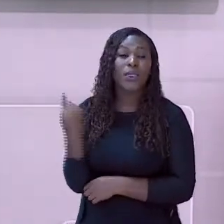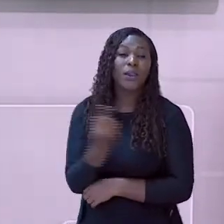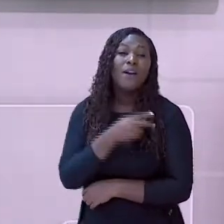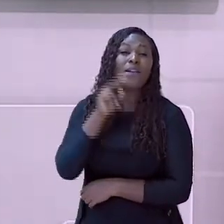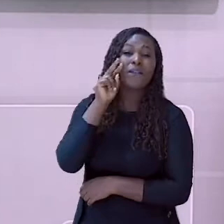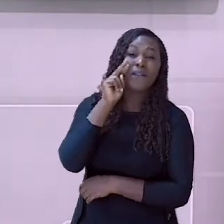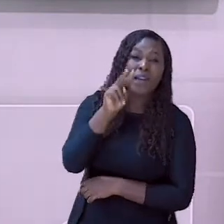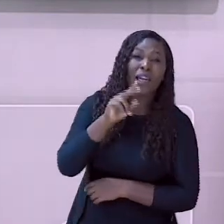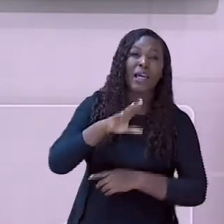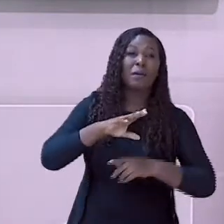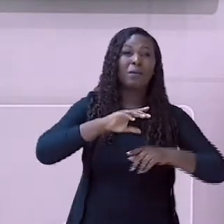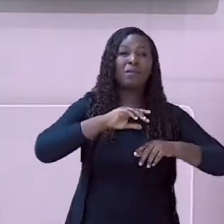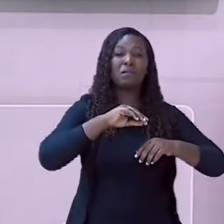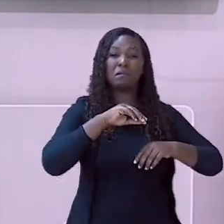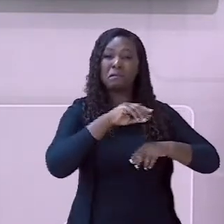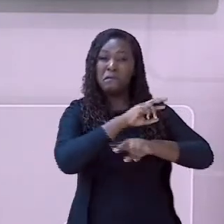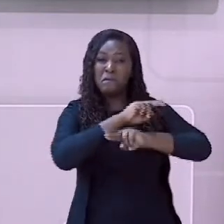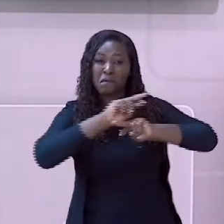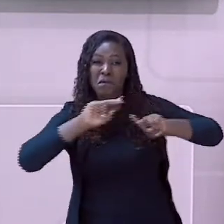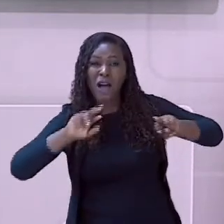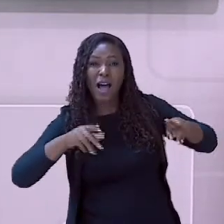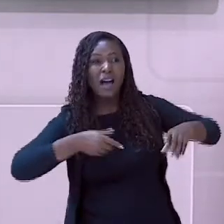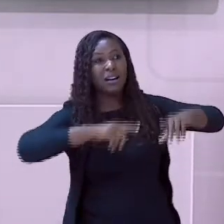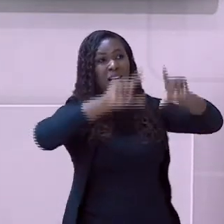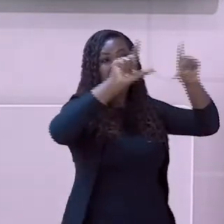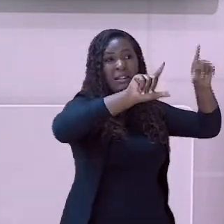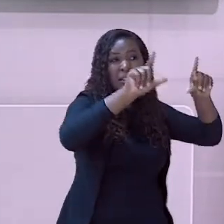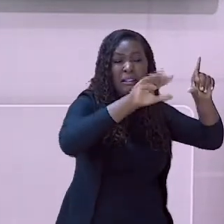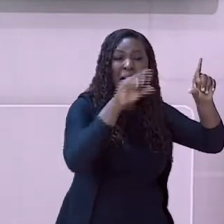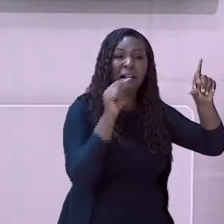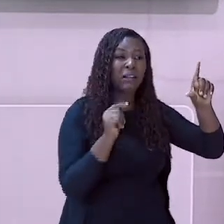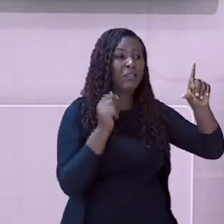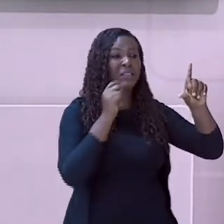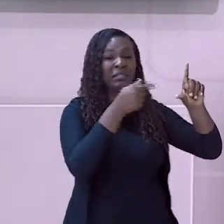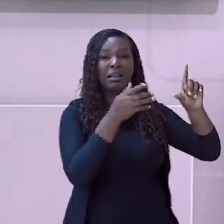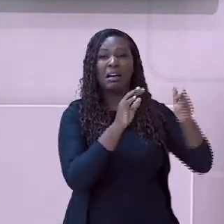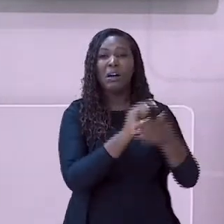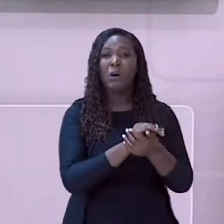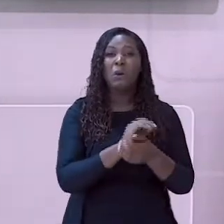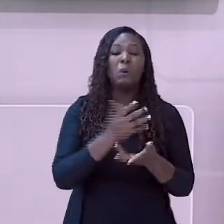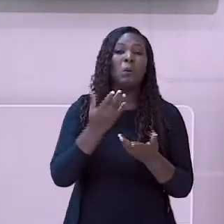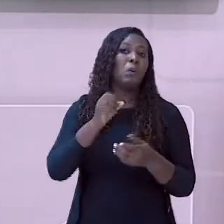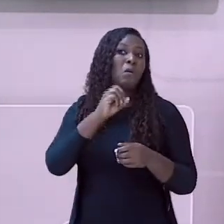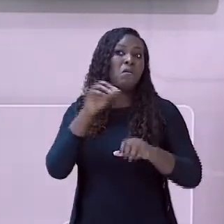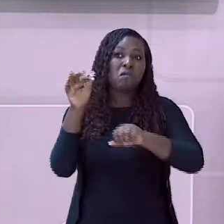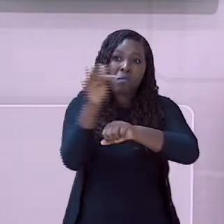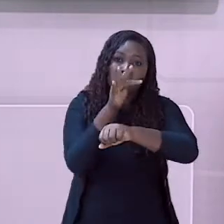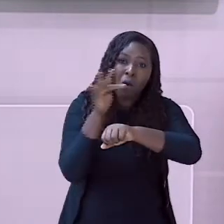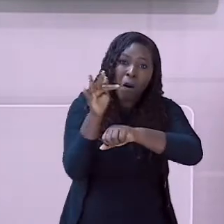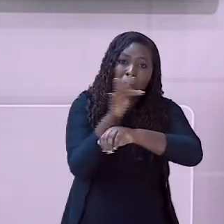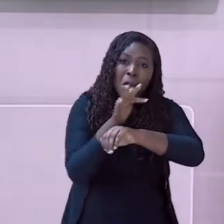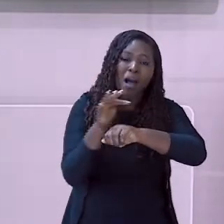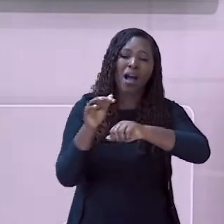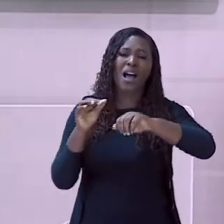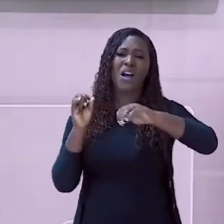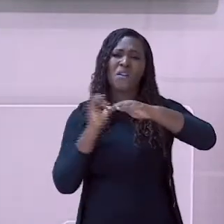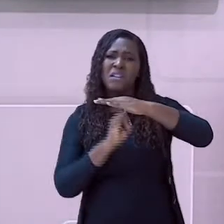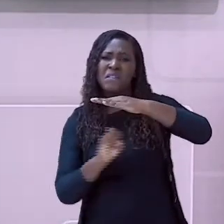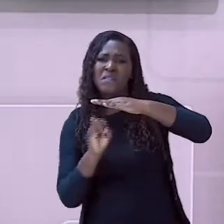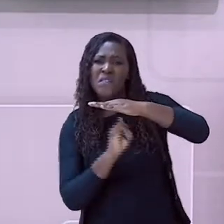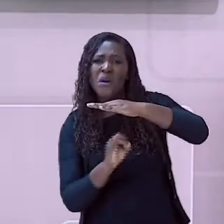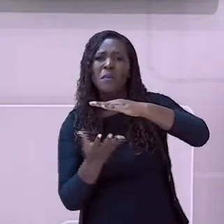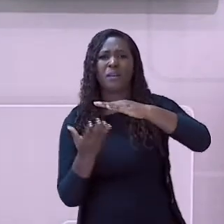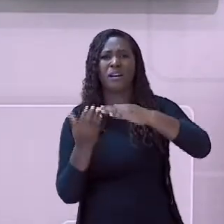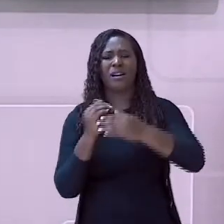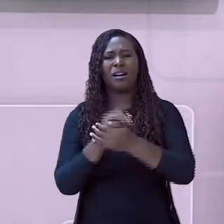várias formas, vários modelos. Nós temos entrevistas formais, informais. Vocês sabiam que até para